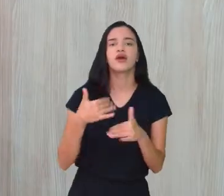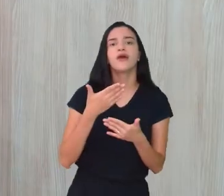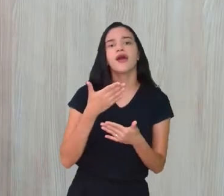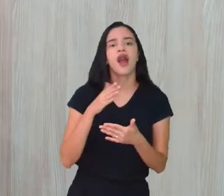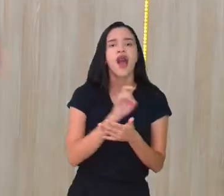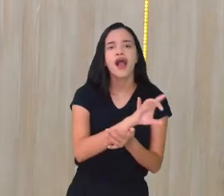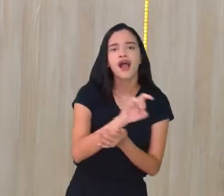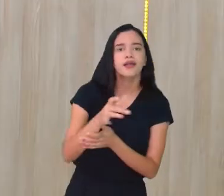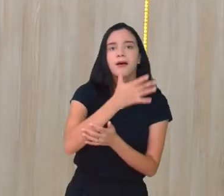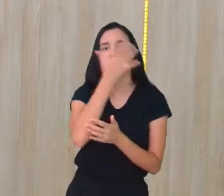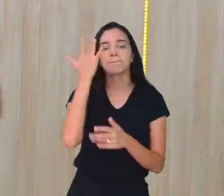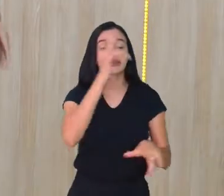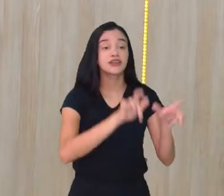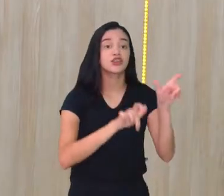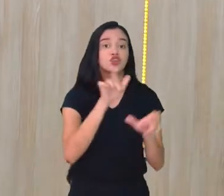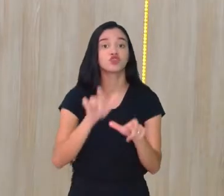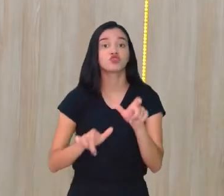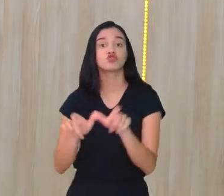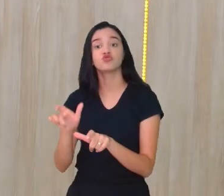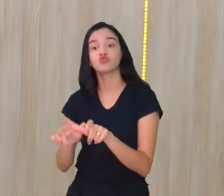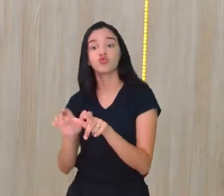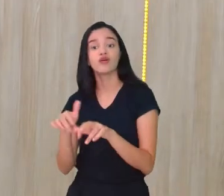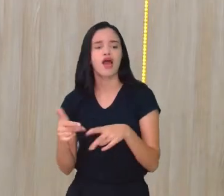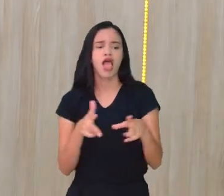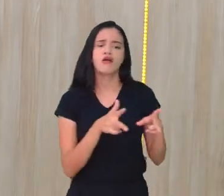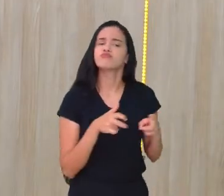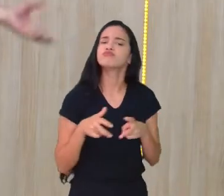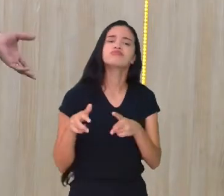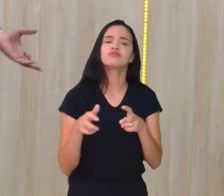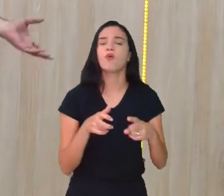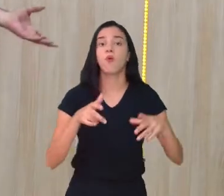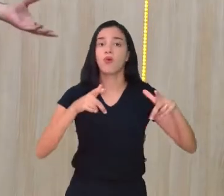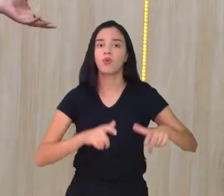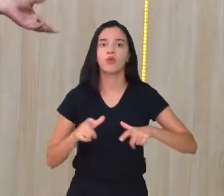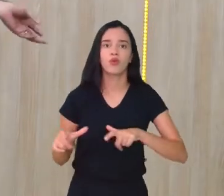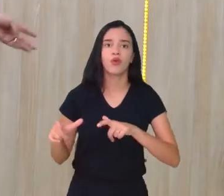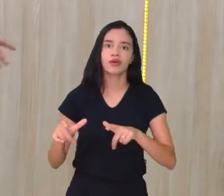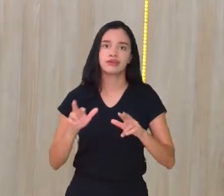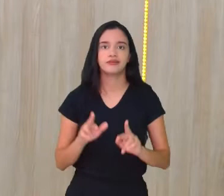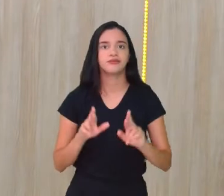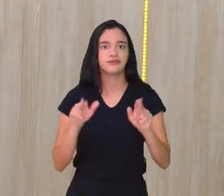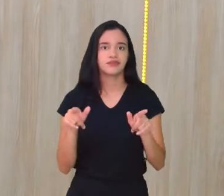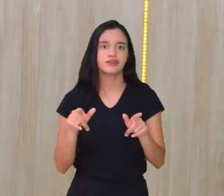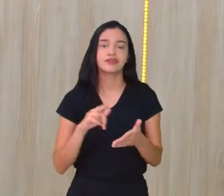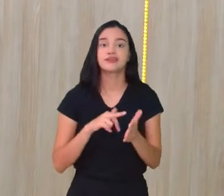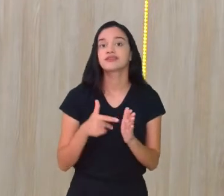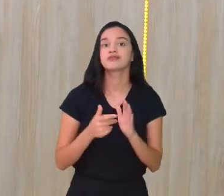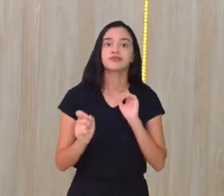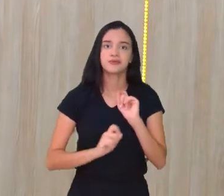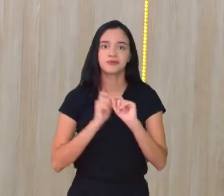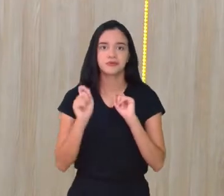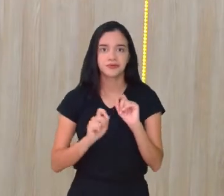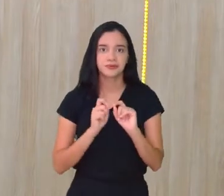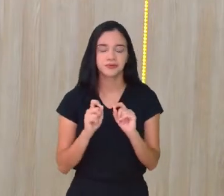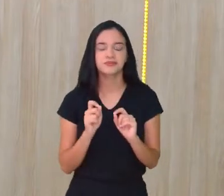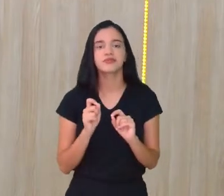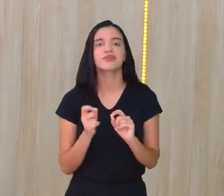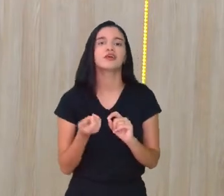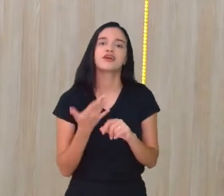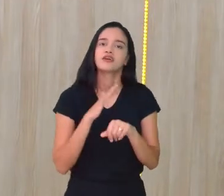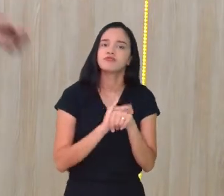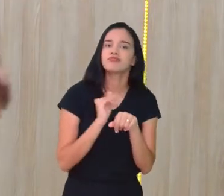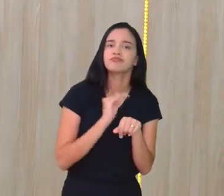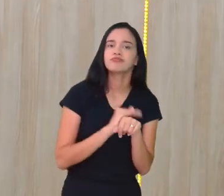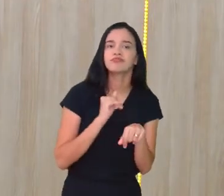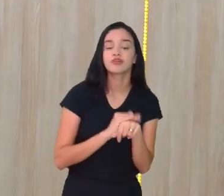que cada pessoa vai estar ali se identificando com um lugar diferente. Então, ou seja, está atrelado essa questão da afetividade.